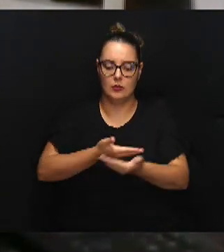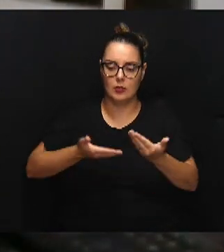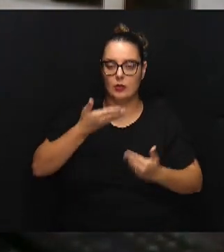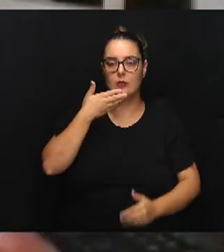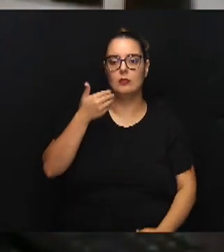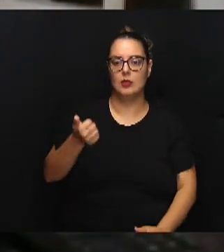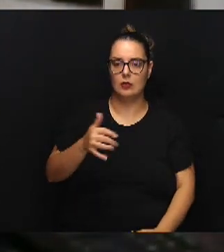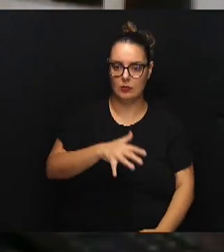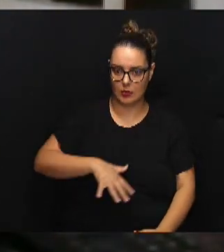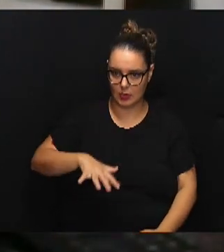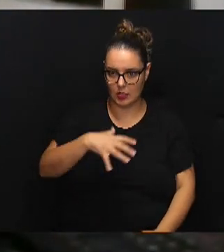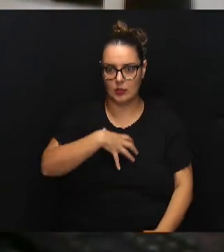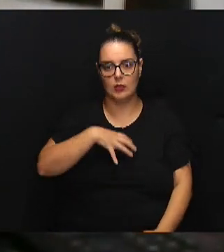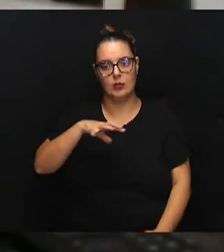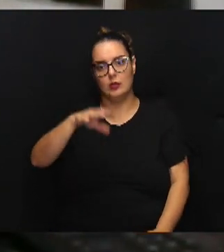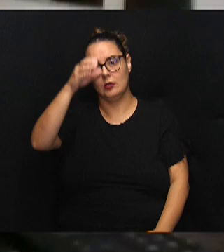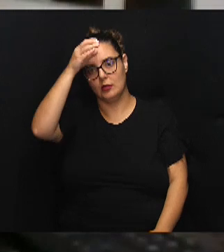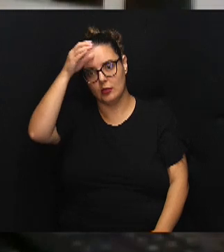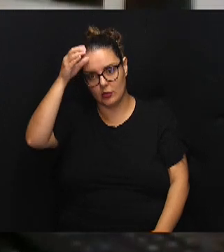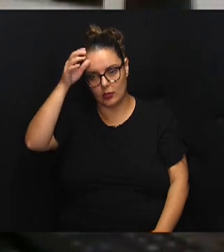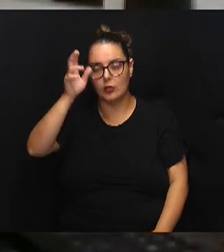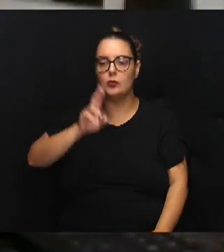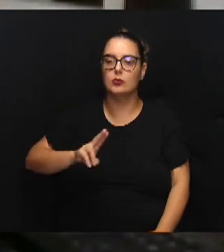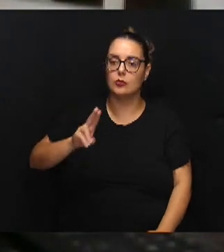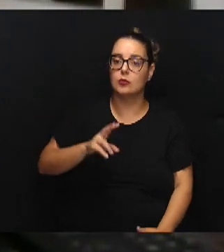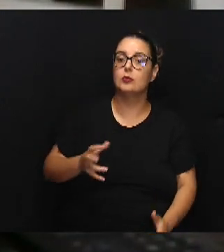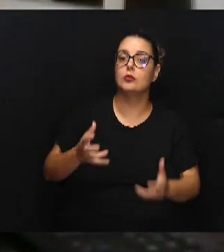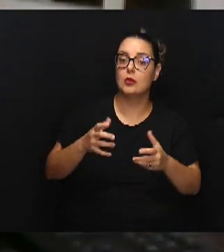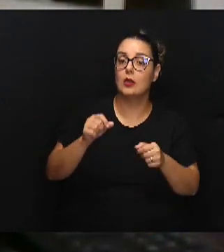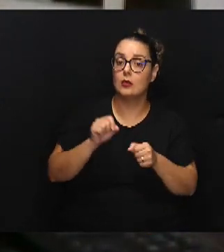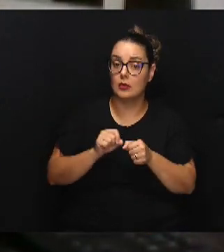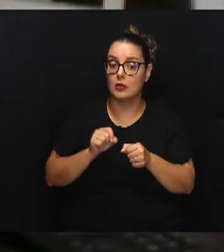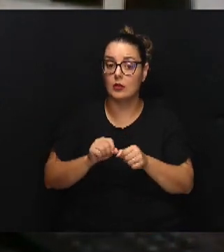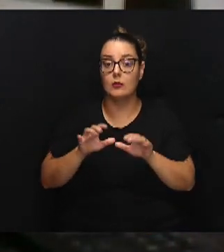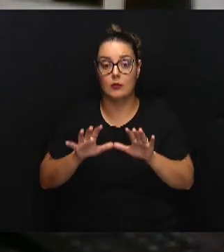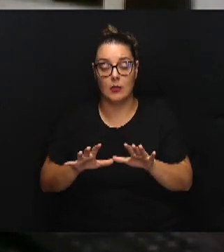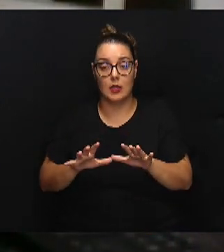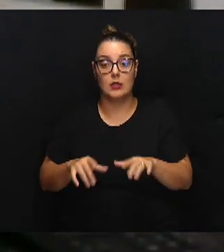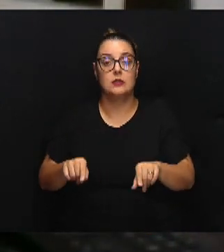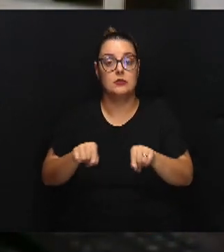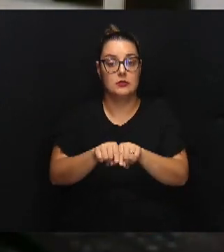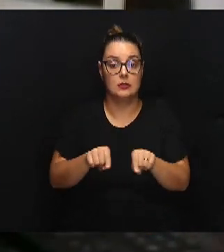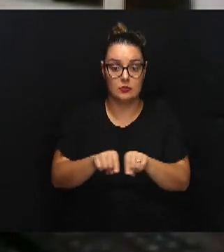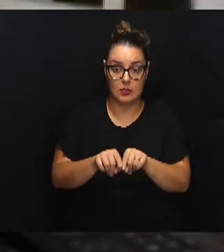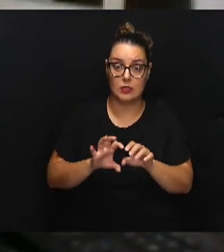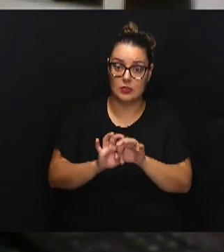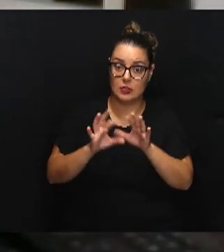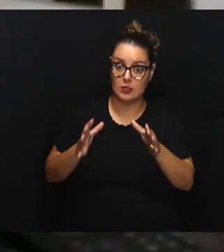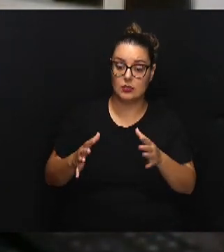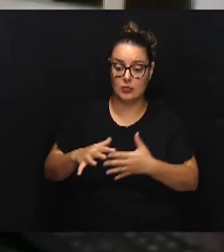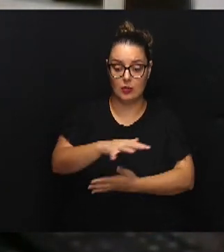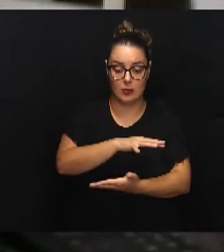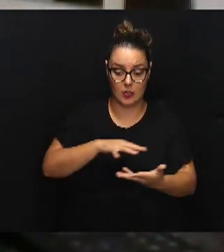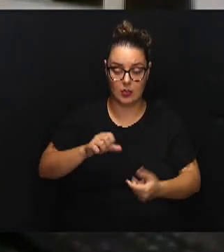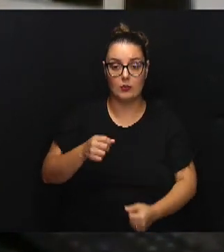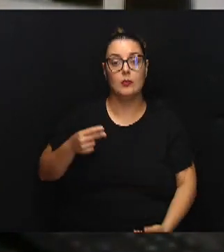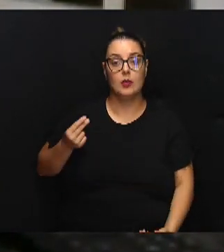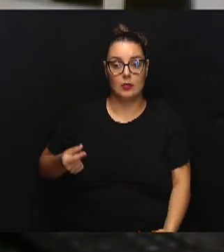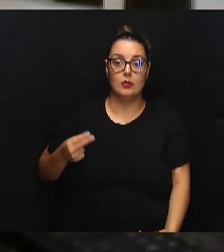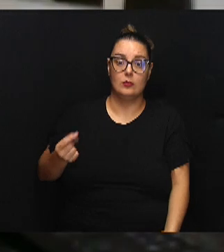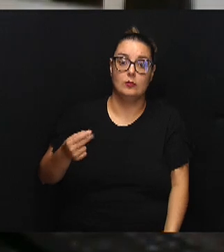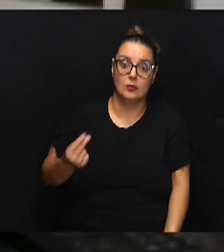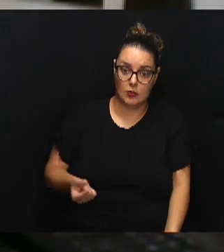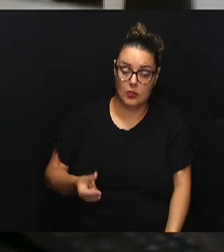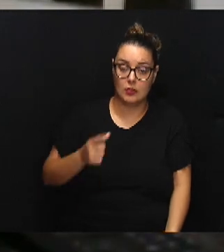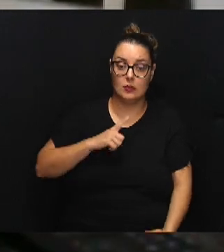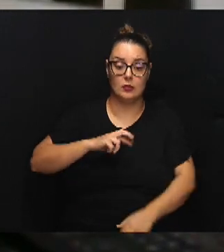Dentro das condições do cliente, dentro do uso que ele quer fazer, mas você quer também deixar uma solução sustentável e duradoura. Então, tem